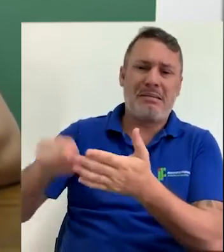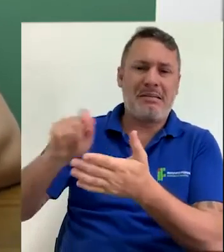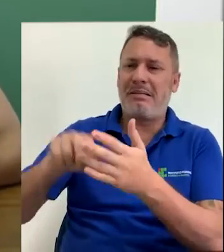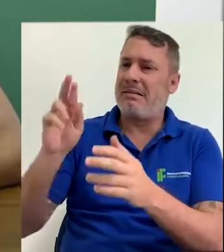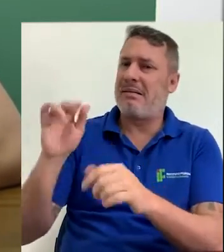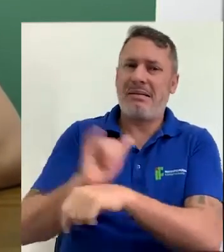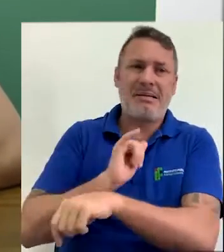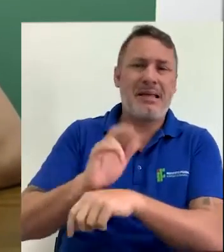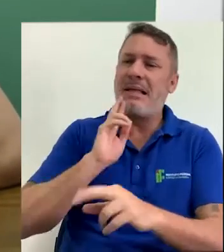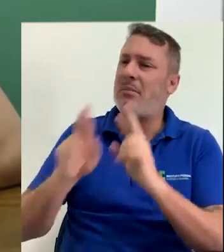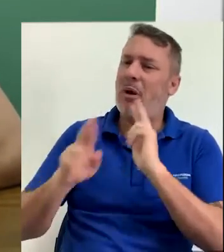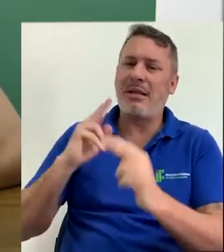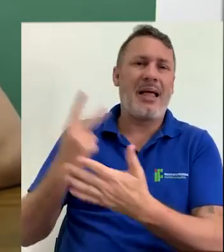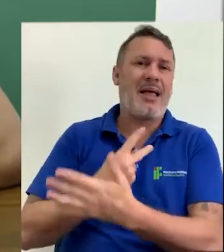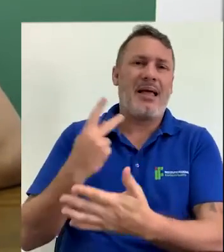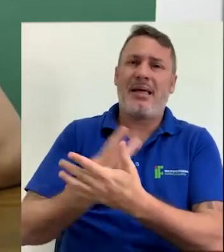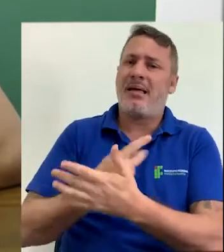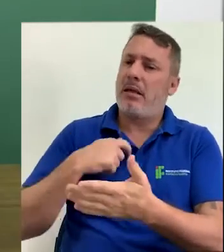encontrei a resposta certa.